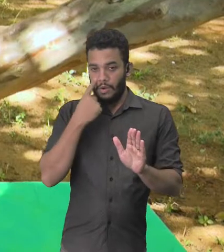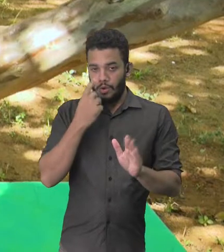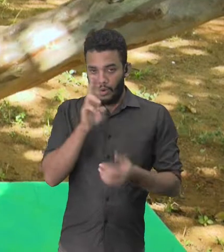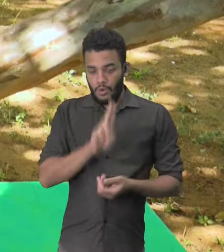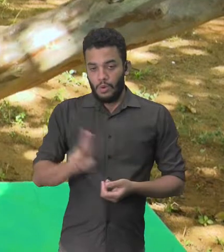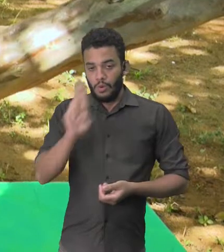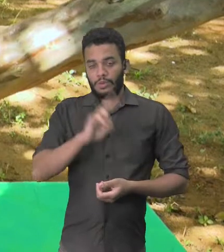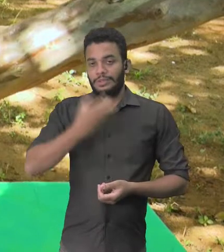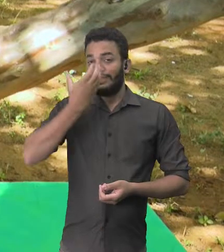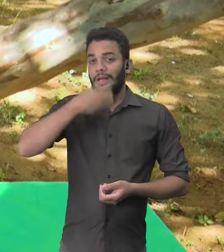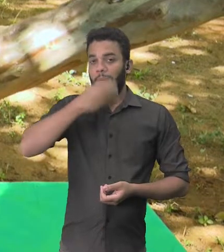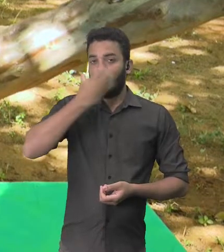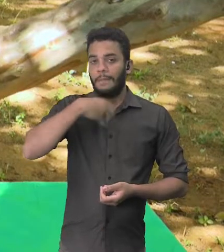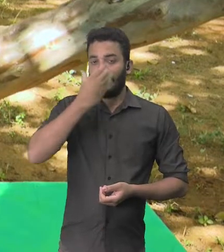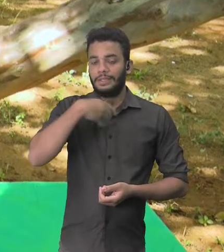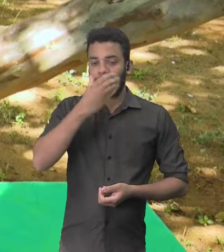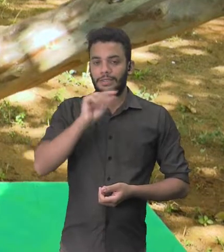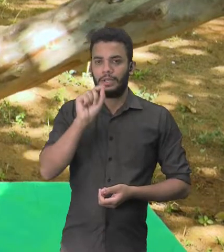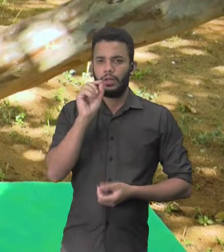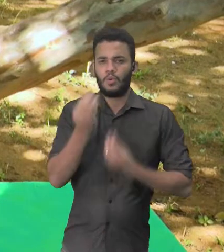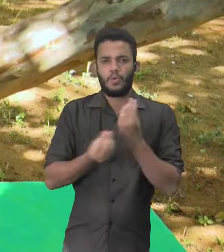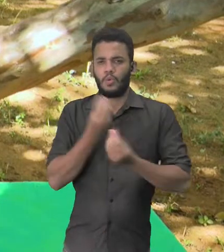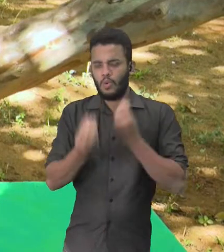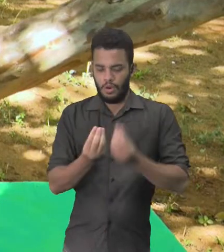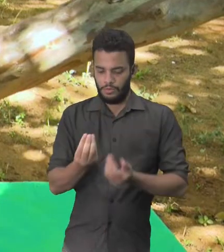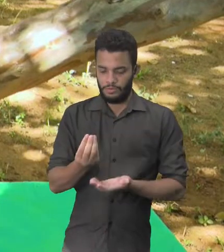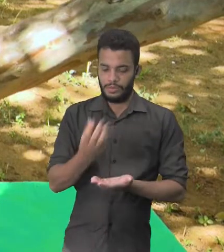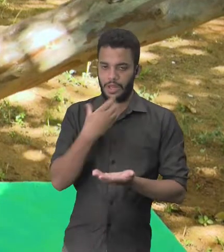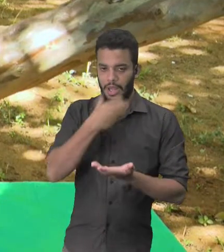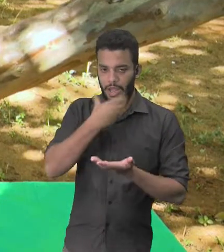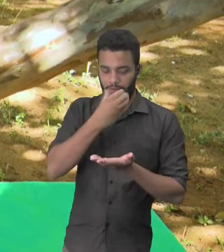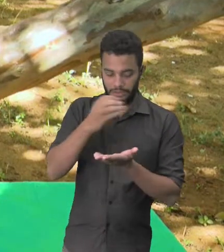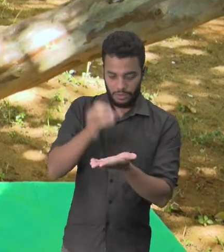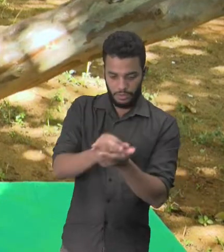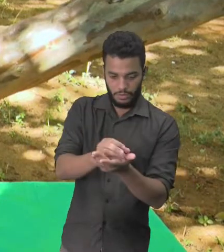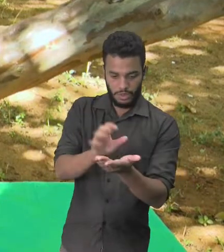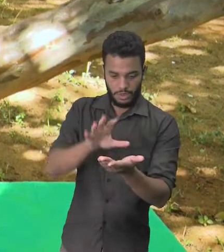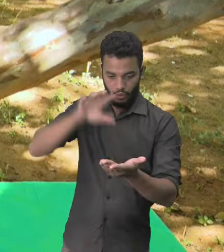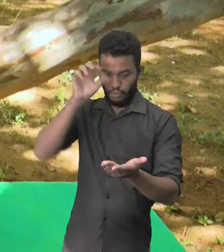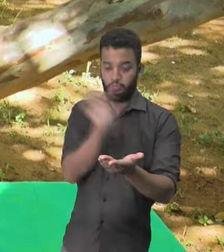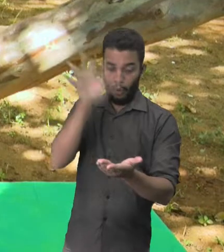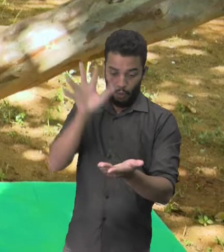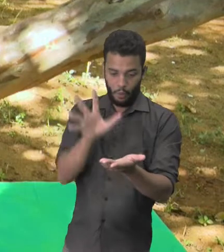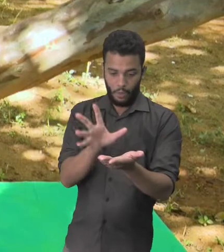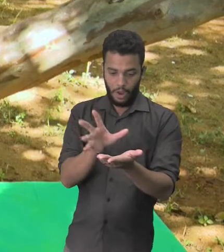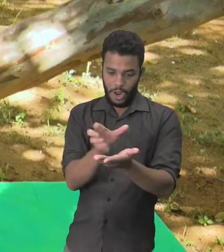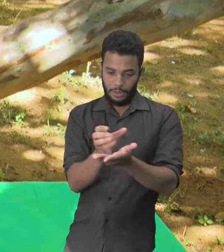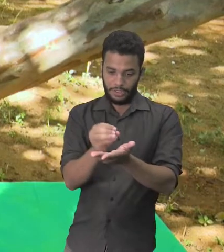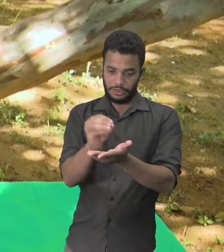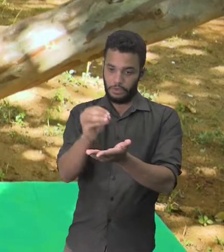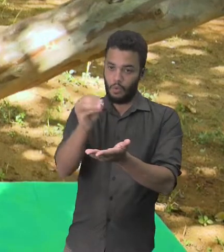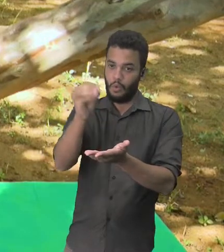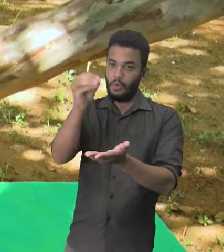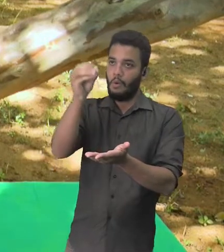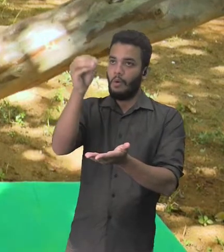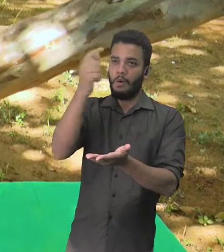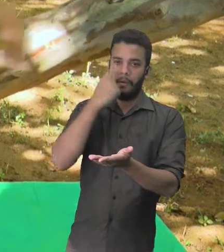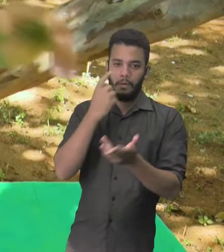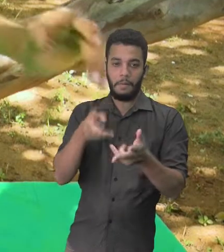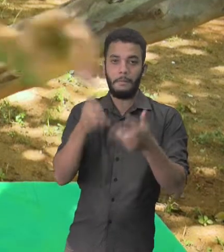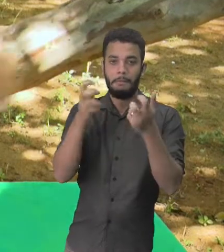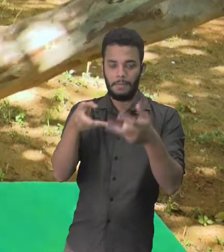essa maçã levitar do céu. Não tem nada, gente, ó. Nada nas minhas mãos, nem nas